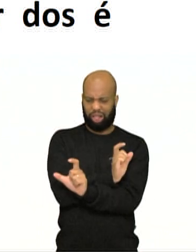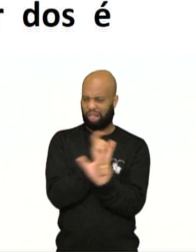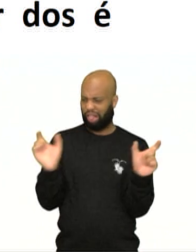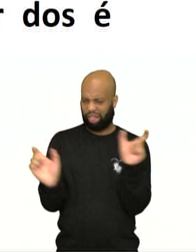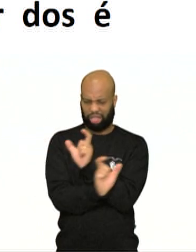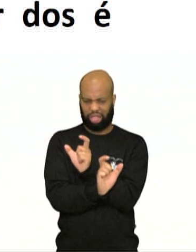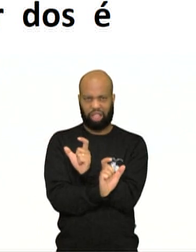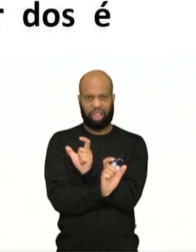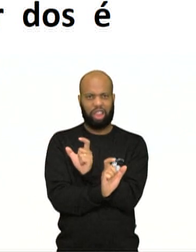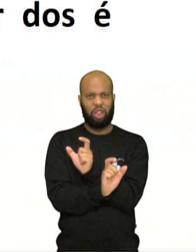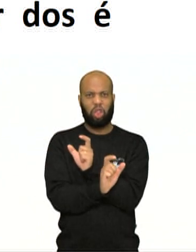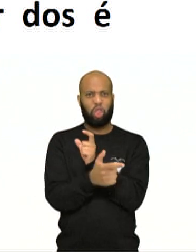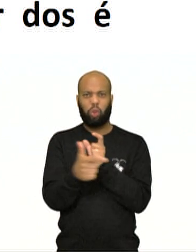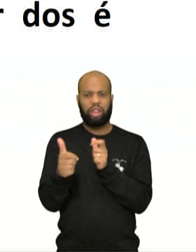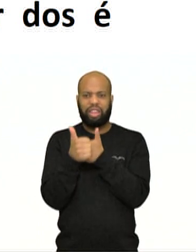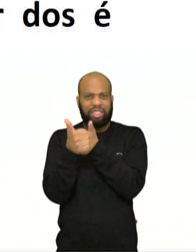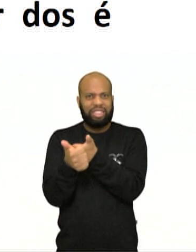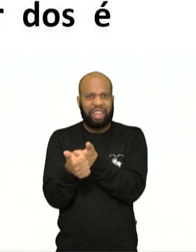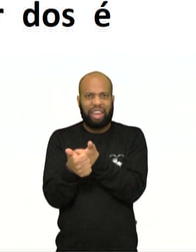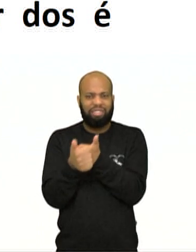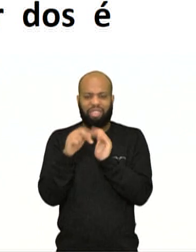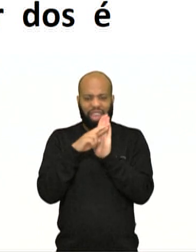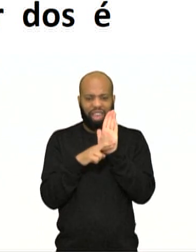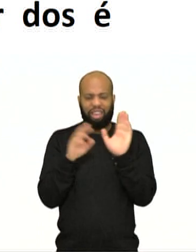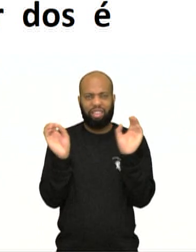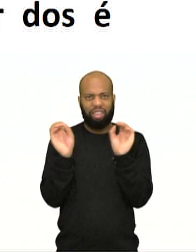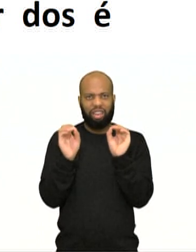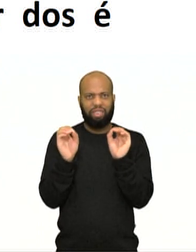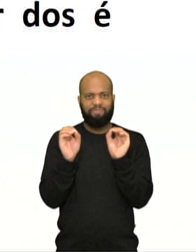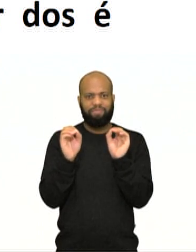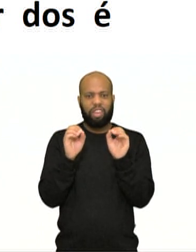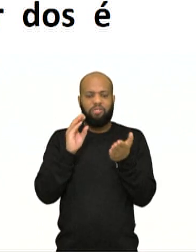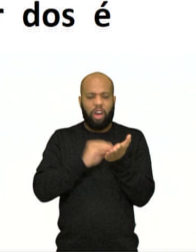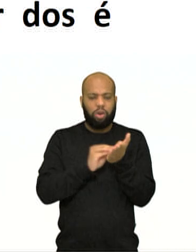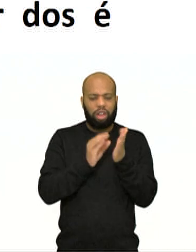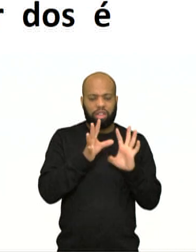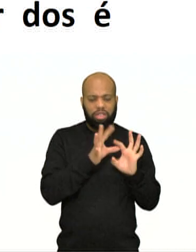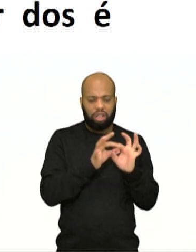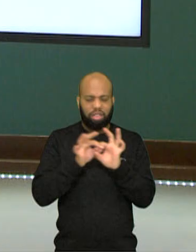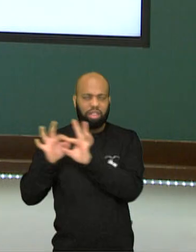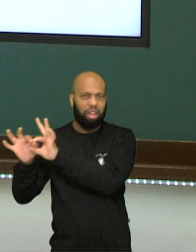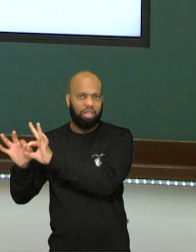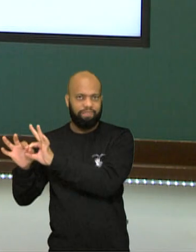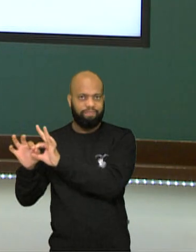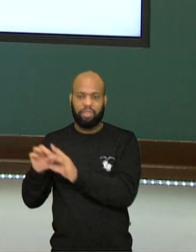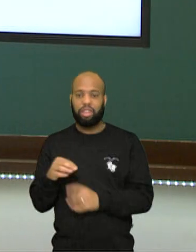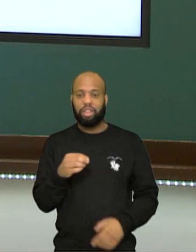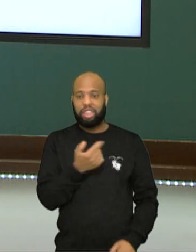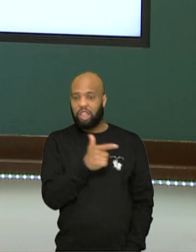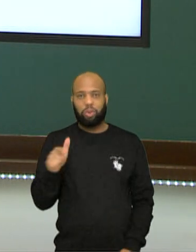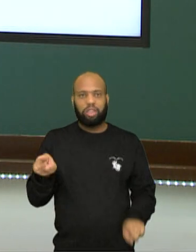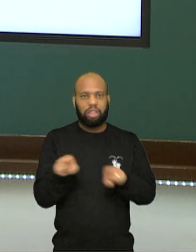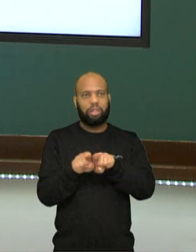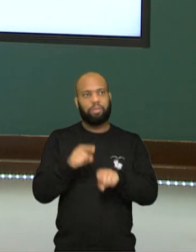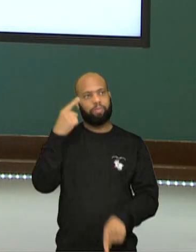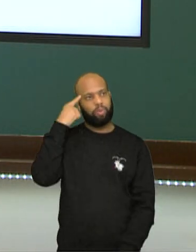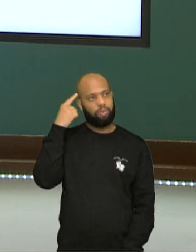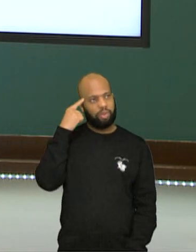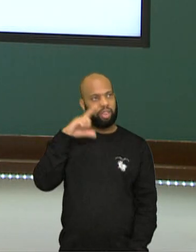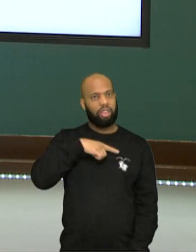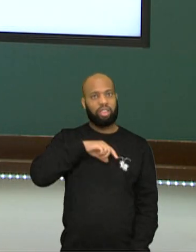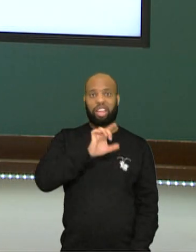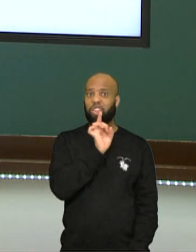não têm uma lógica. Nós falamos que ela não tem uma coerência, elas não apresentam uma ideia. É um